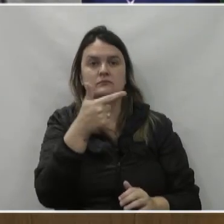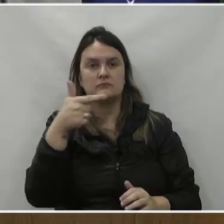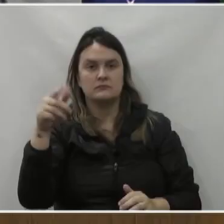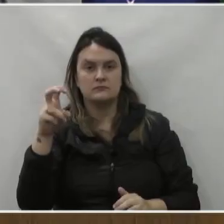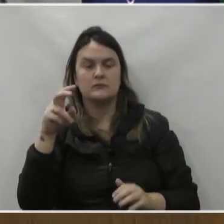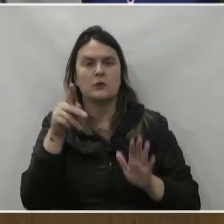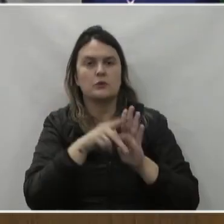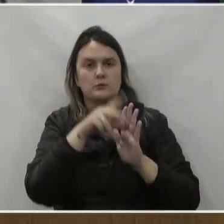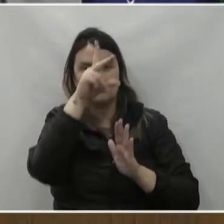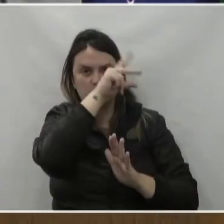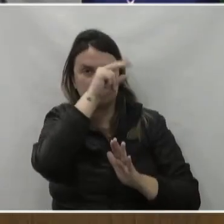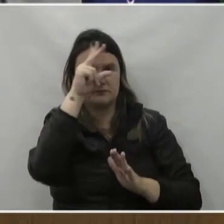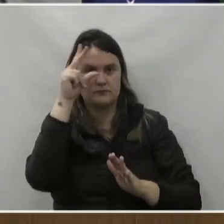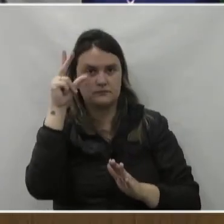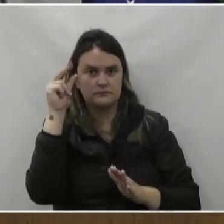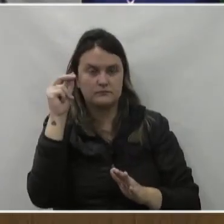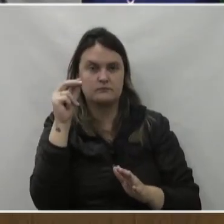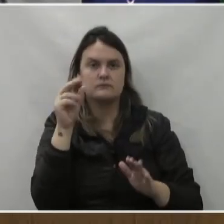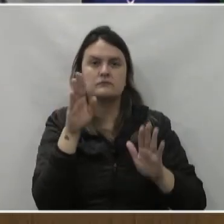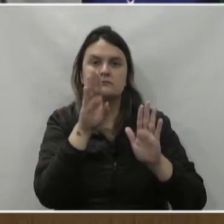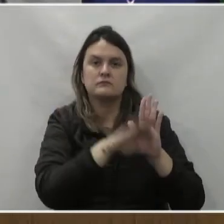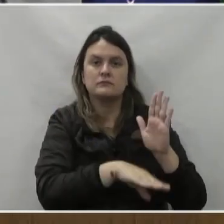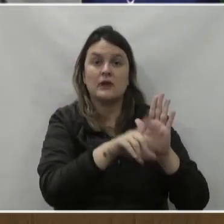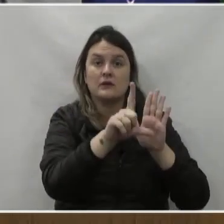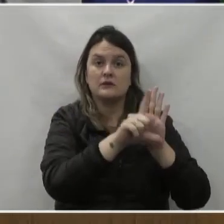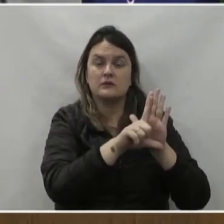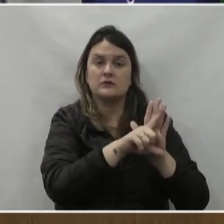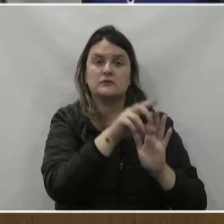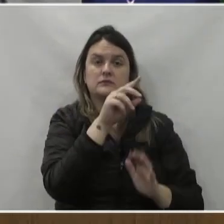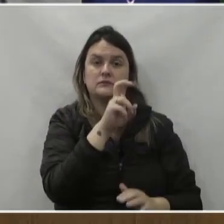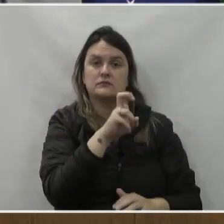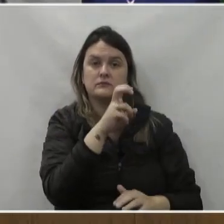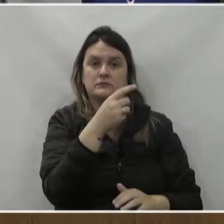34/2025 do Executivo. Revoga a Lei Municipal número